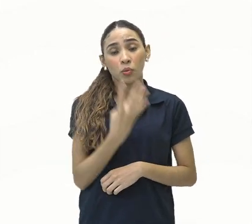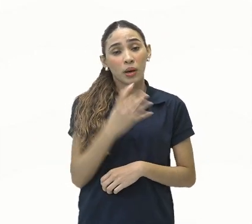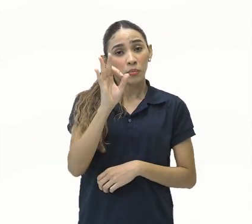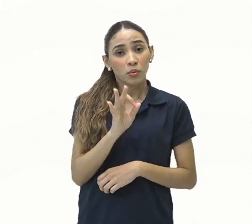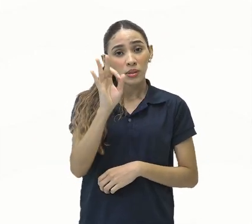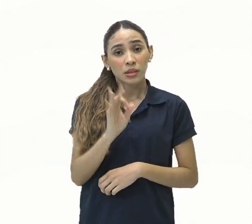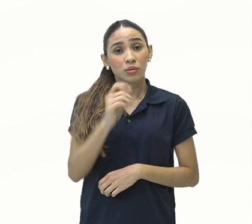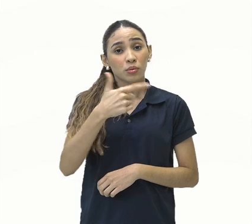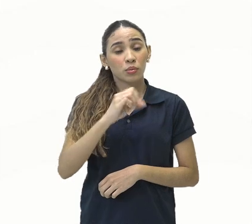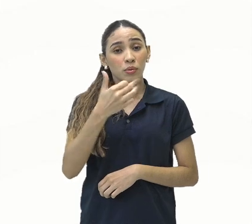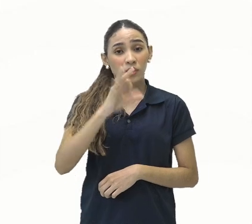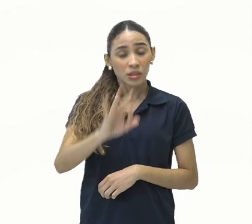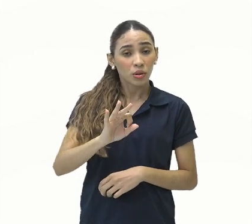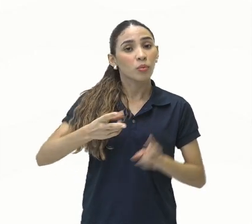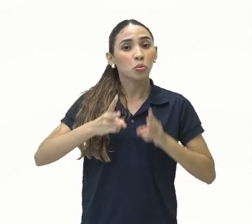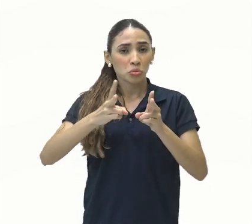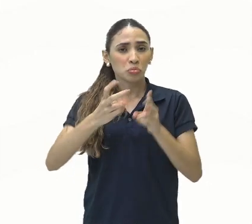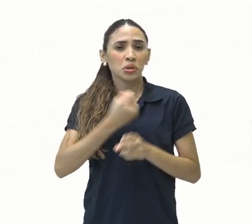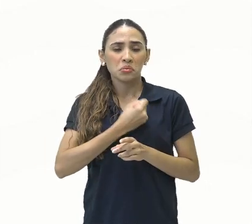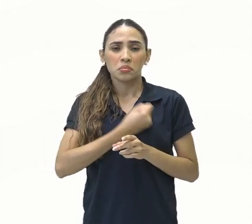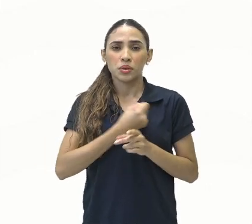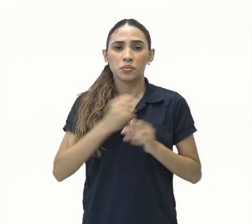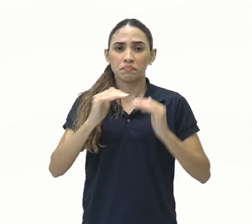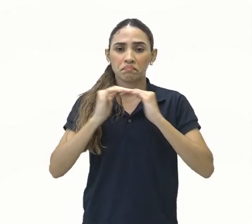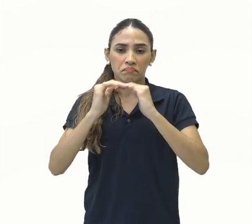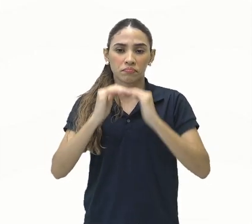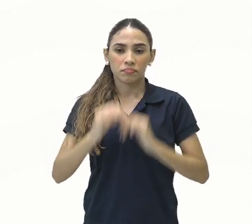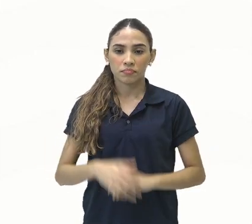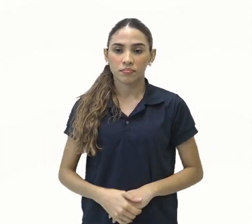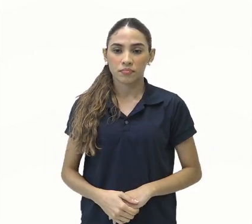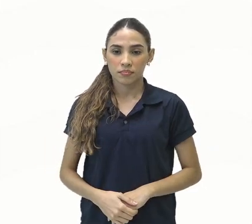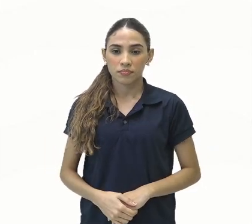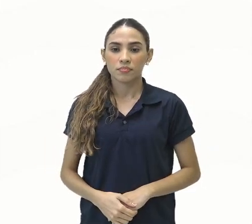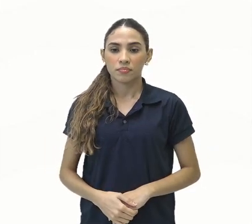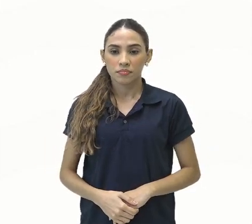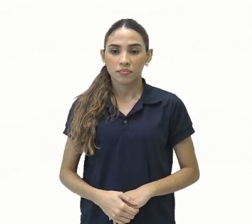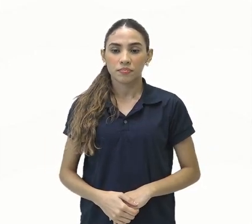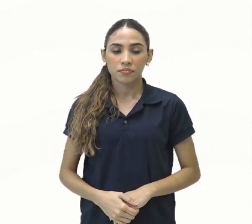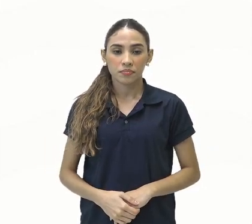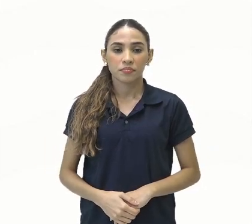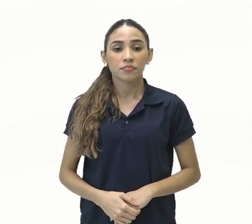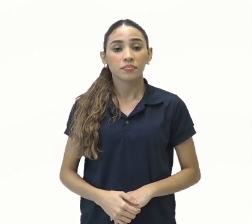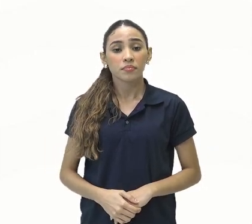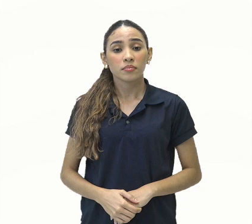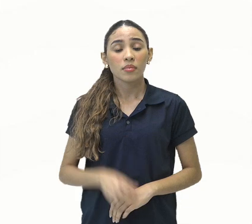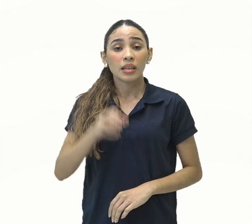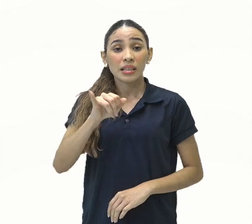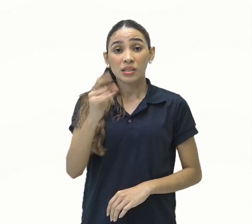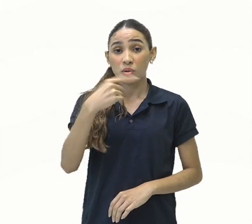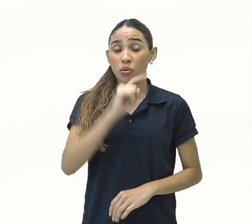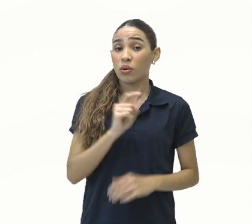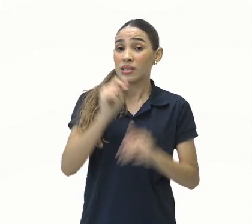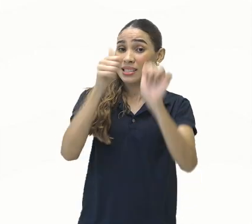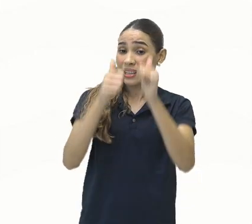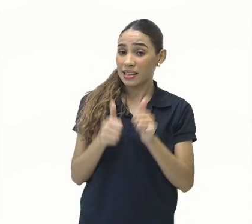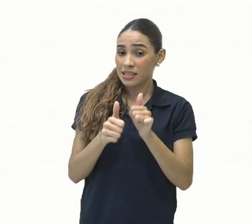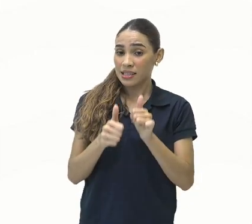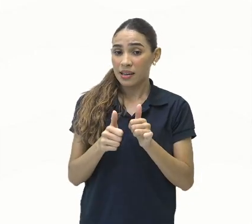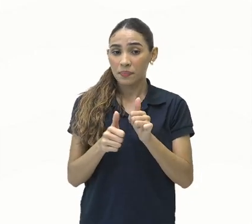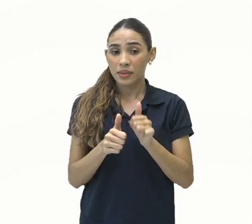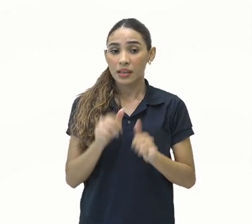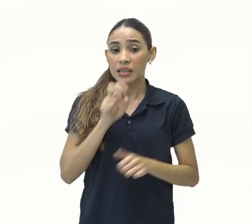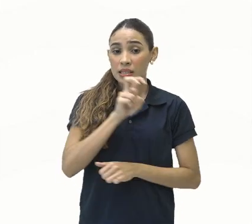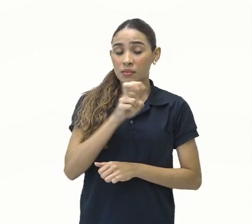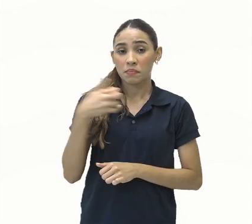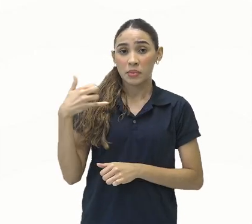esses números permanecem ali, né, na mesma base atualmente. Quando a gente vem para a população aqui de